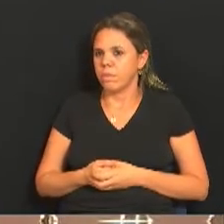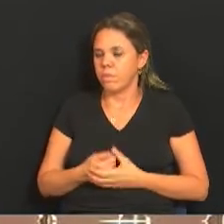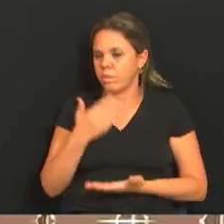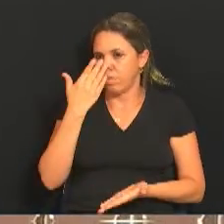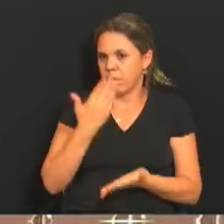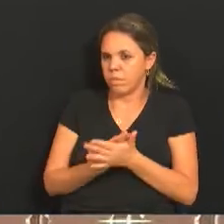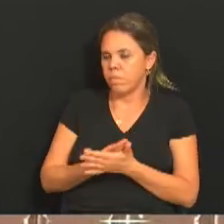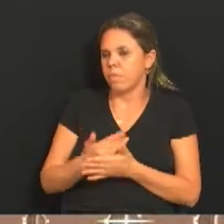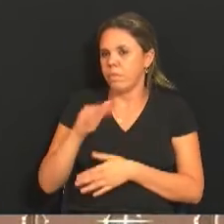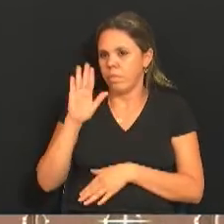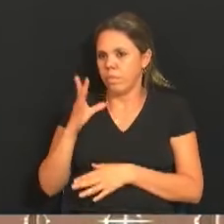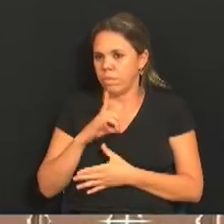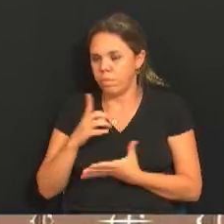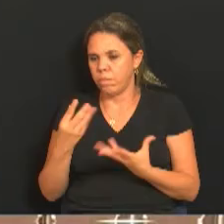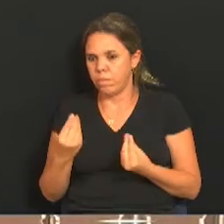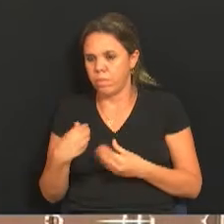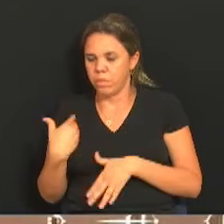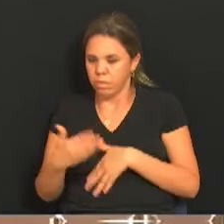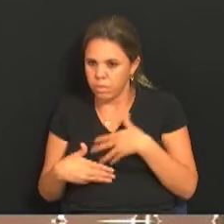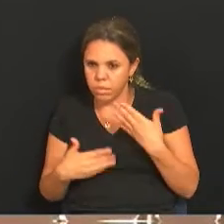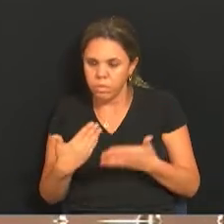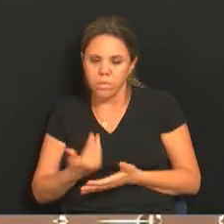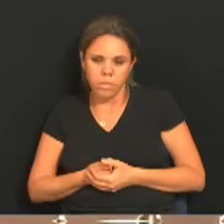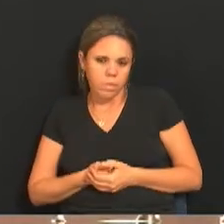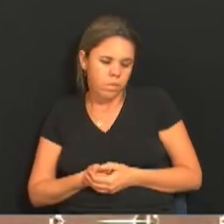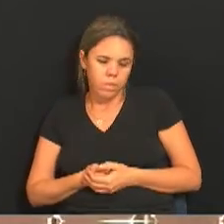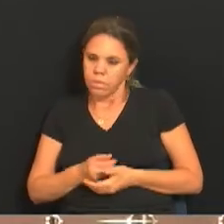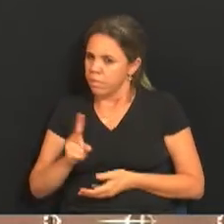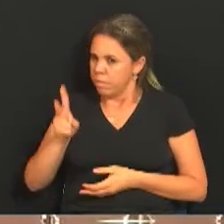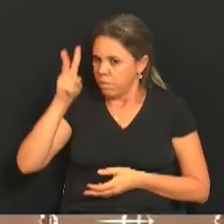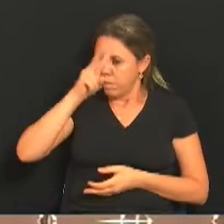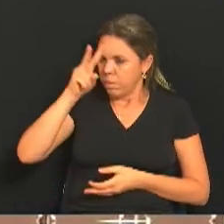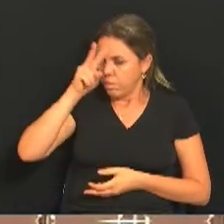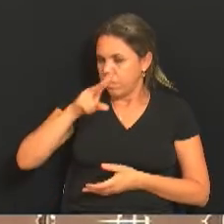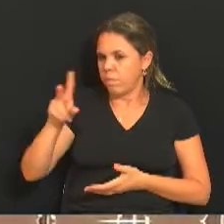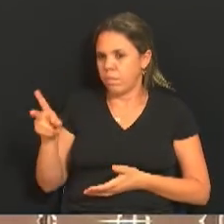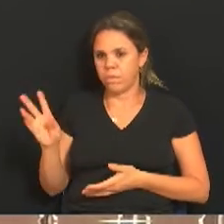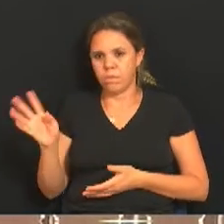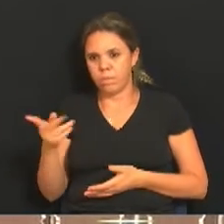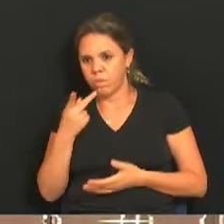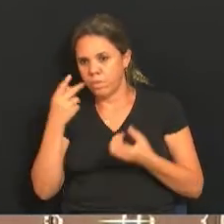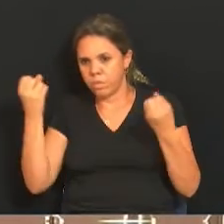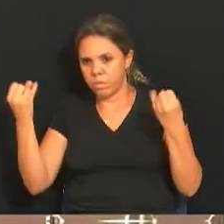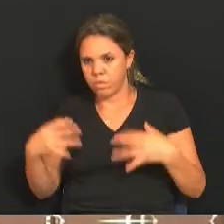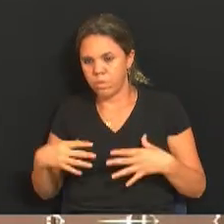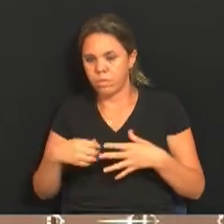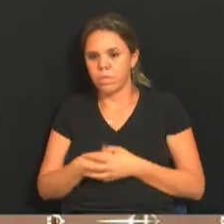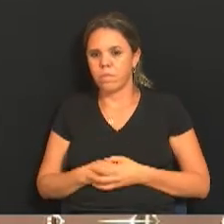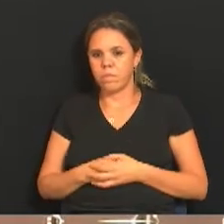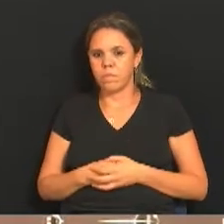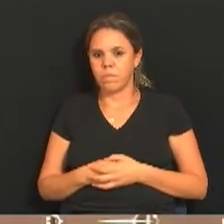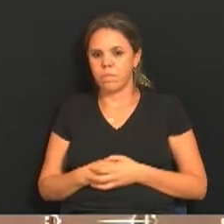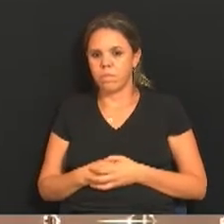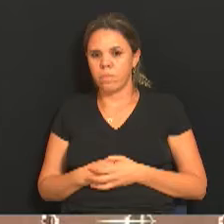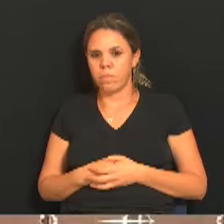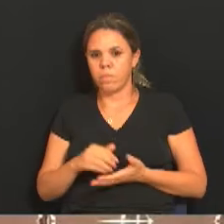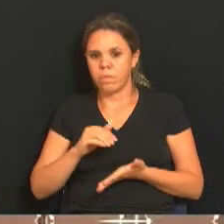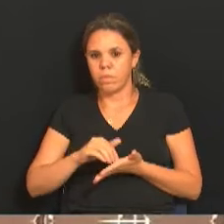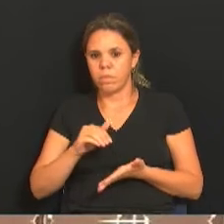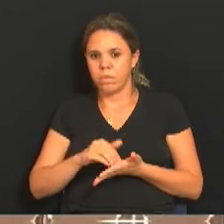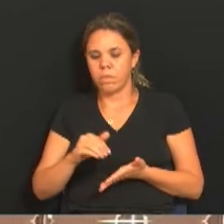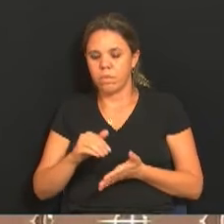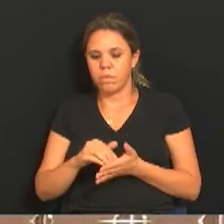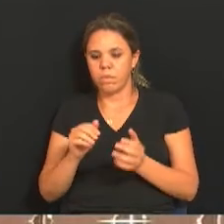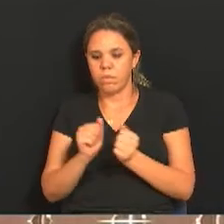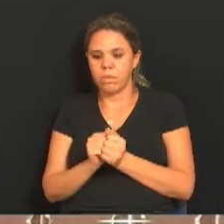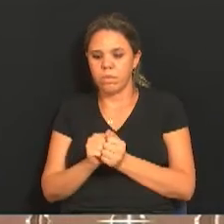ter muito ainda pela frente. E sempre lembrando, né, como já foi falado pela nossa secretária adjunta,